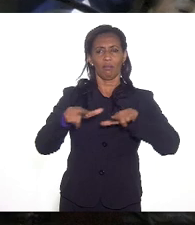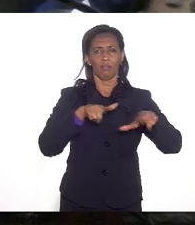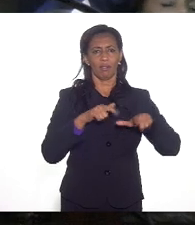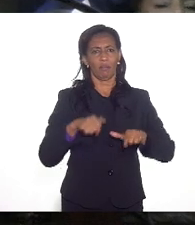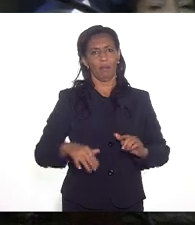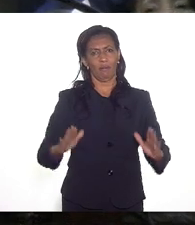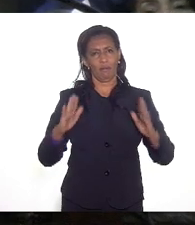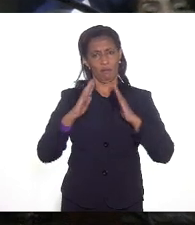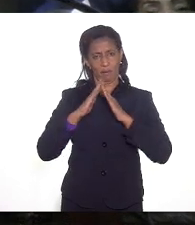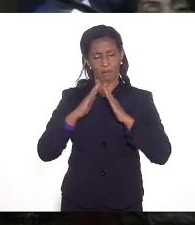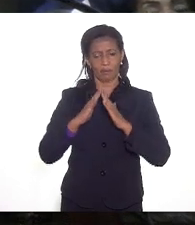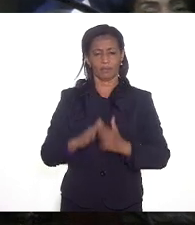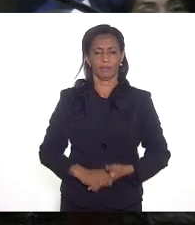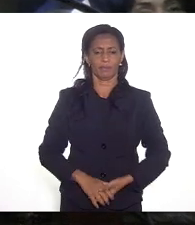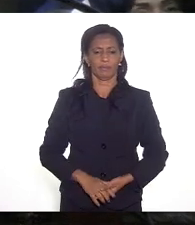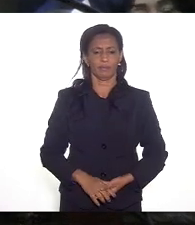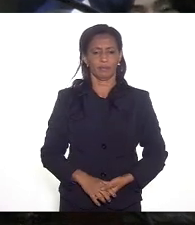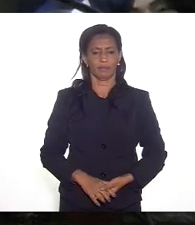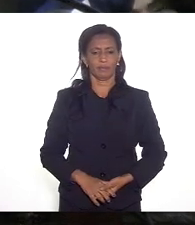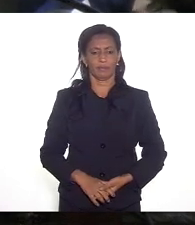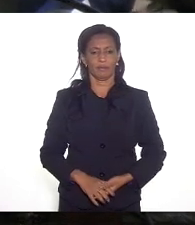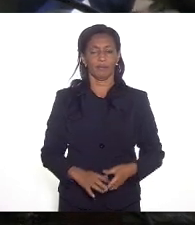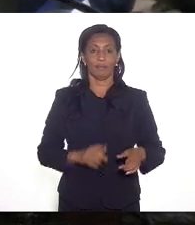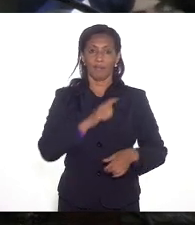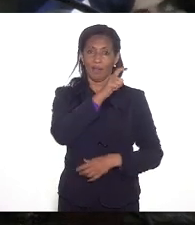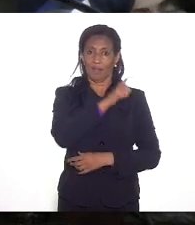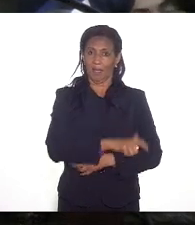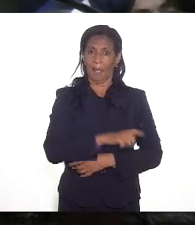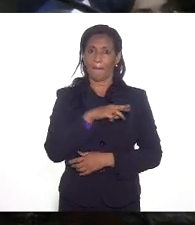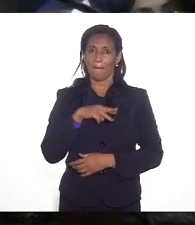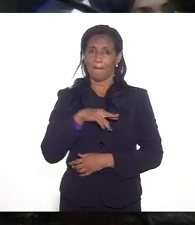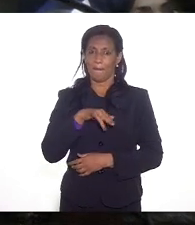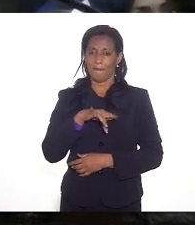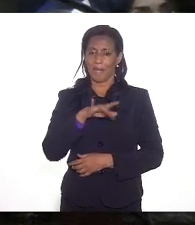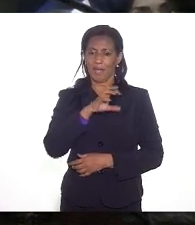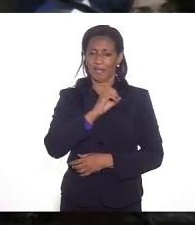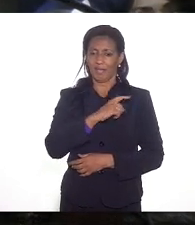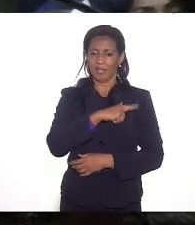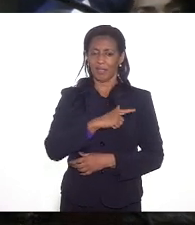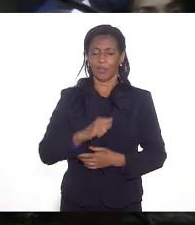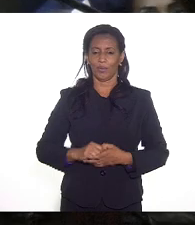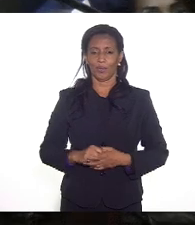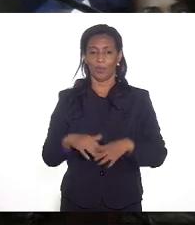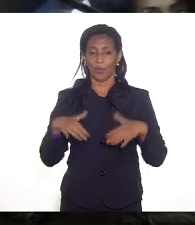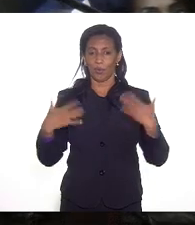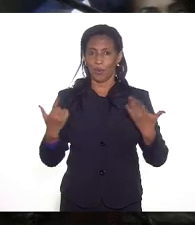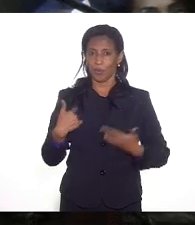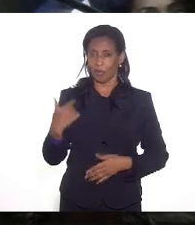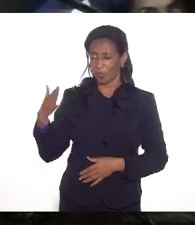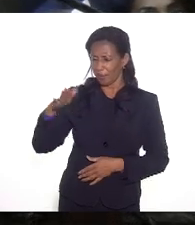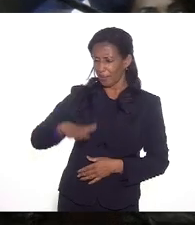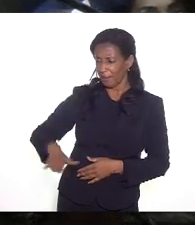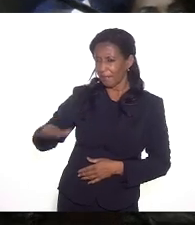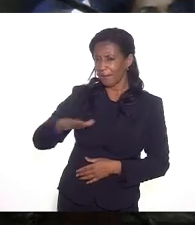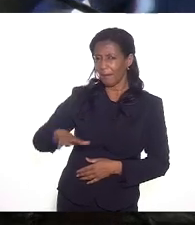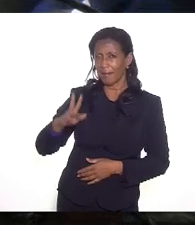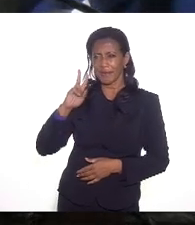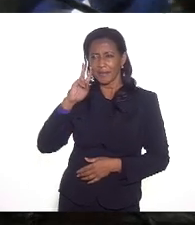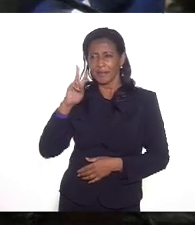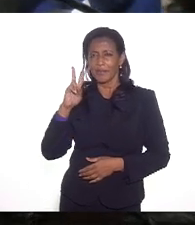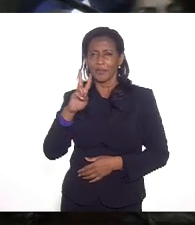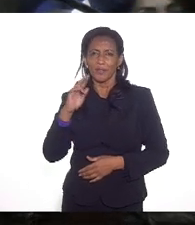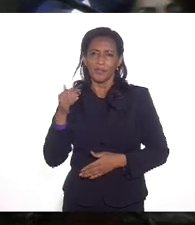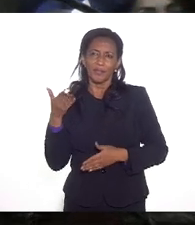aqui da casa Bom dia na figura de Marquinhos que quando eu criança e assistir a vim aqui